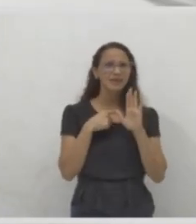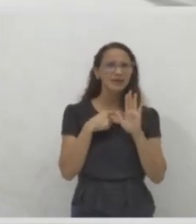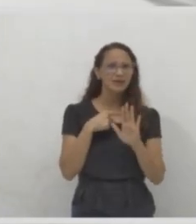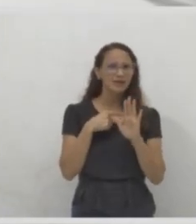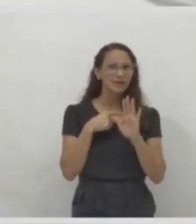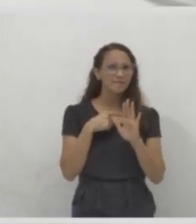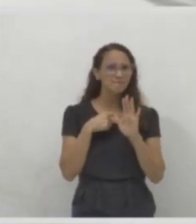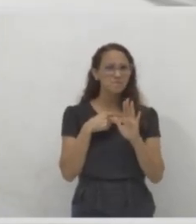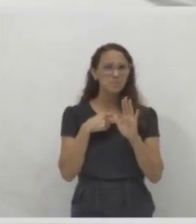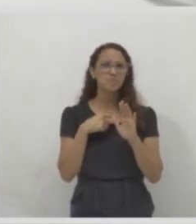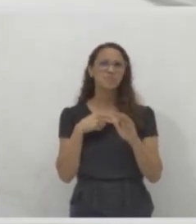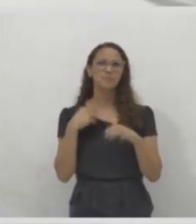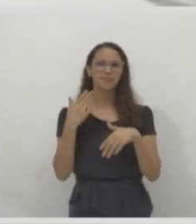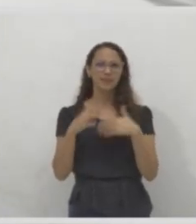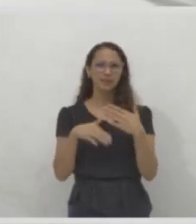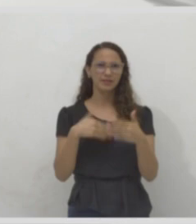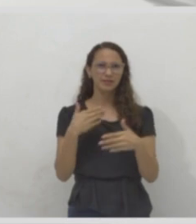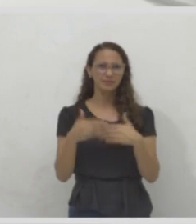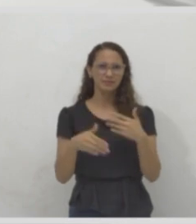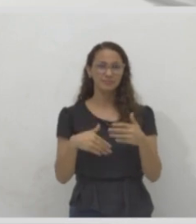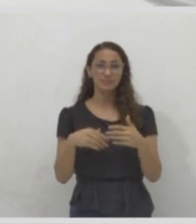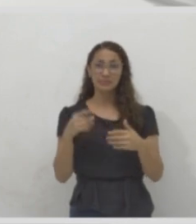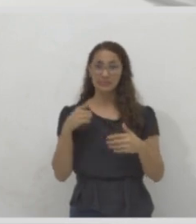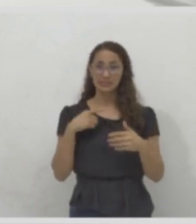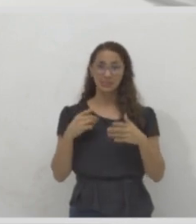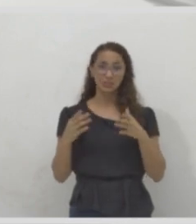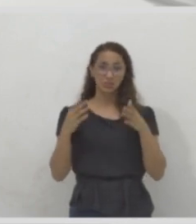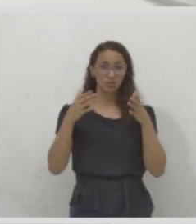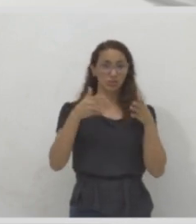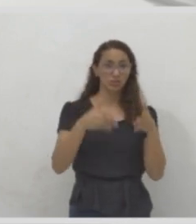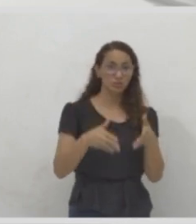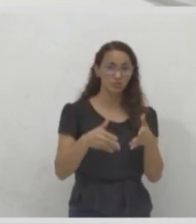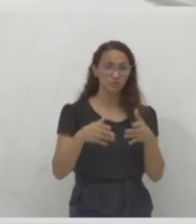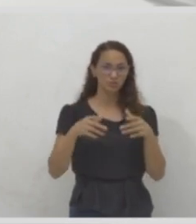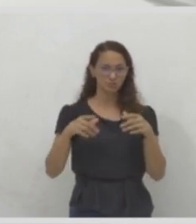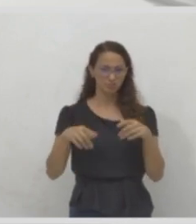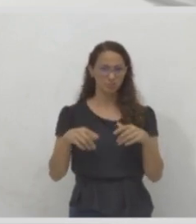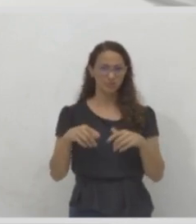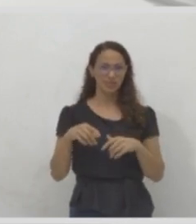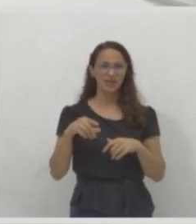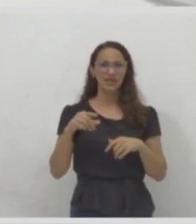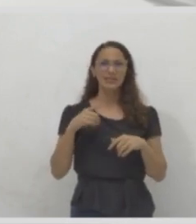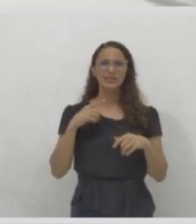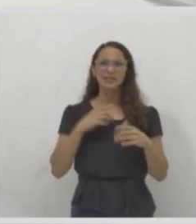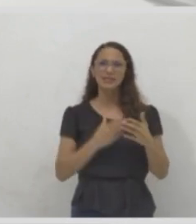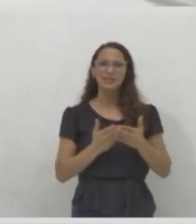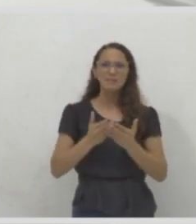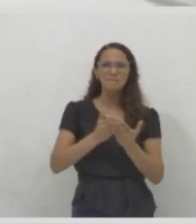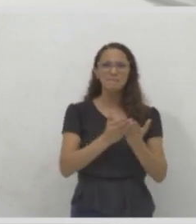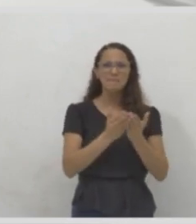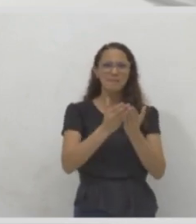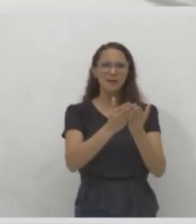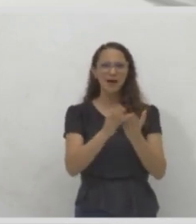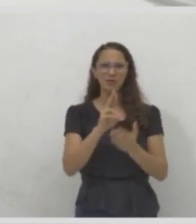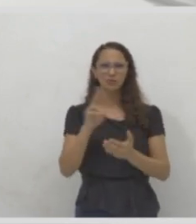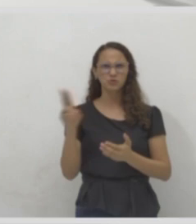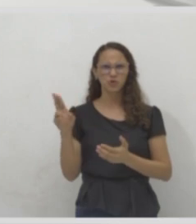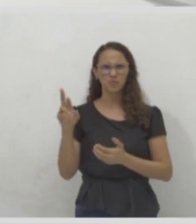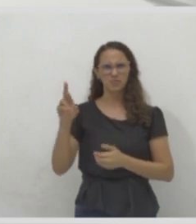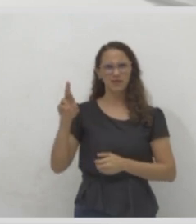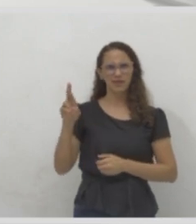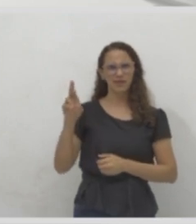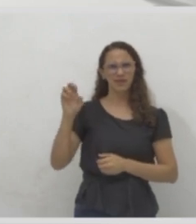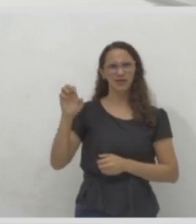no seringal, haviam esses barcos aí que vocês estão vendo na tela, chamados de regatão. O que era